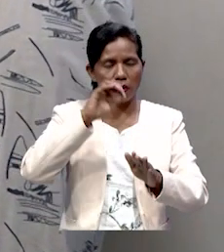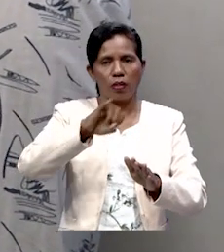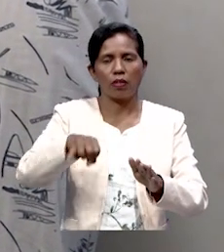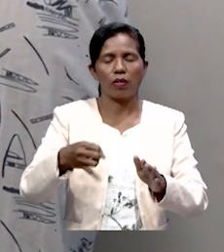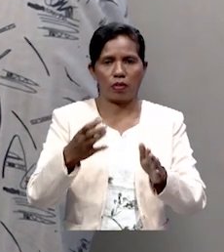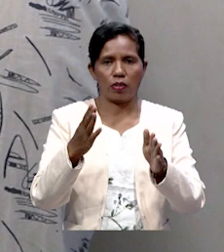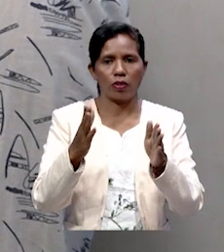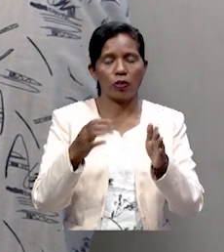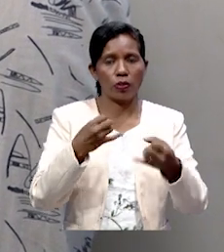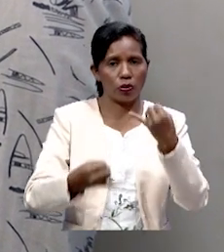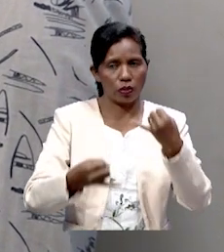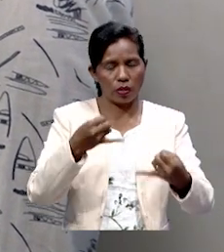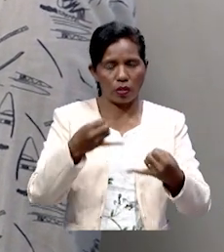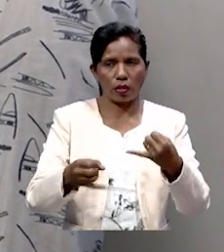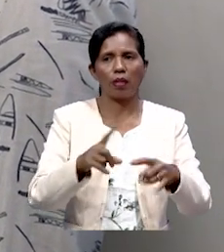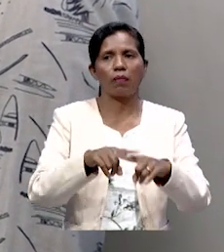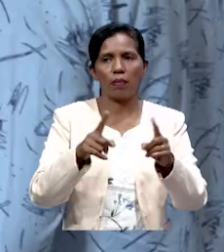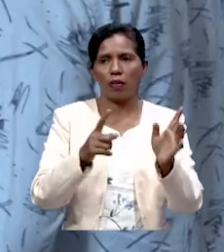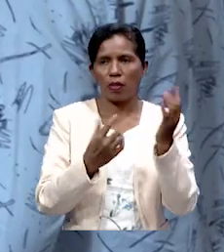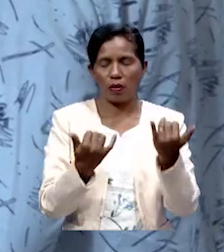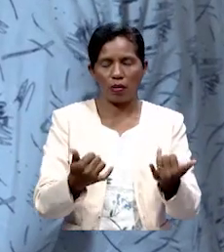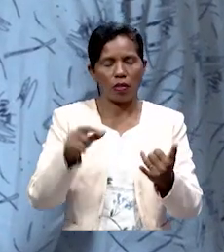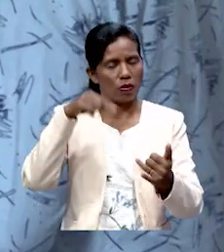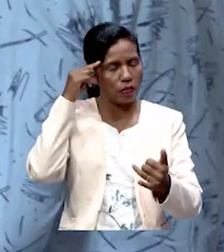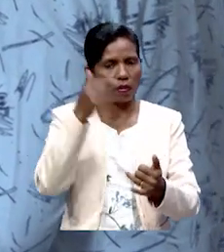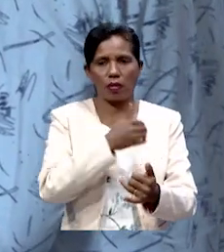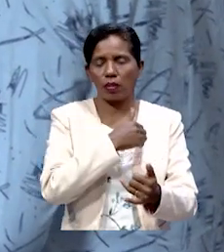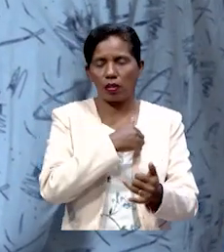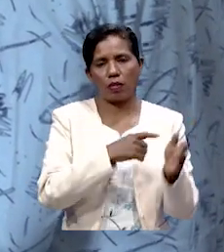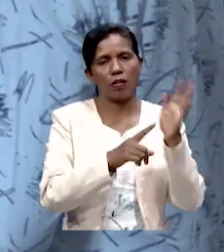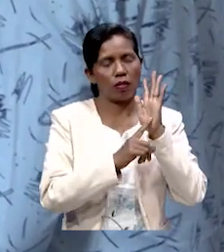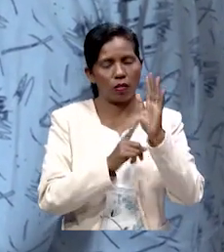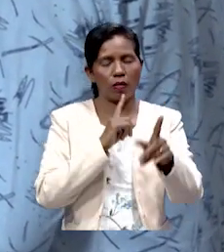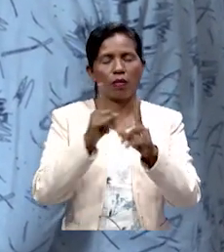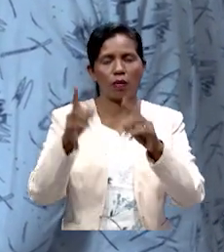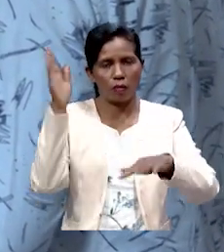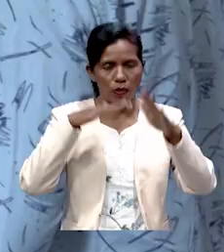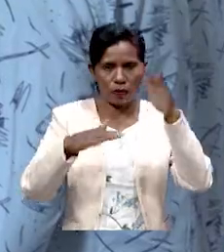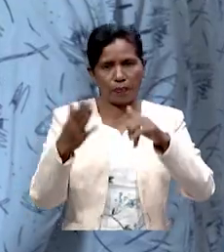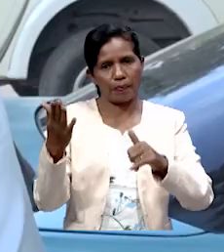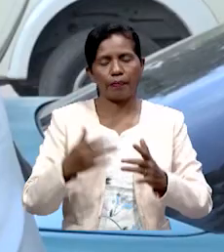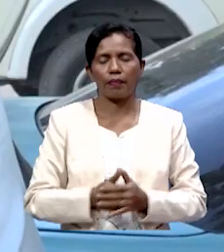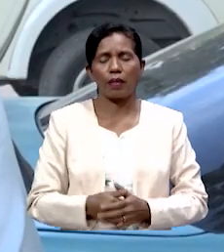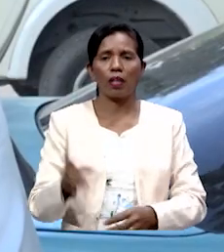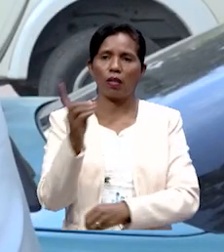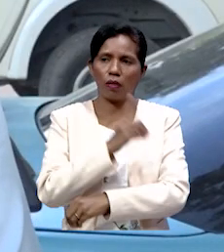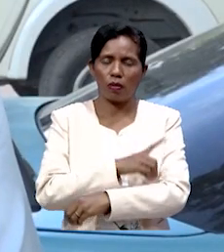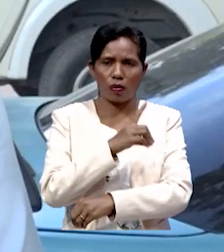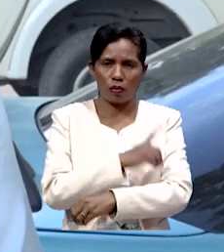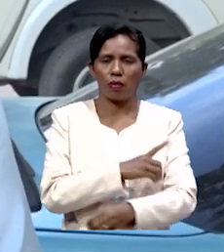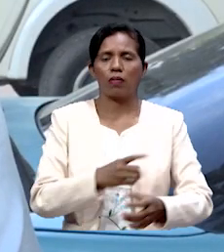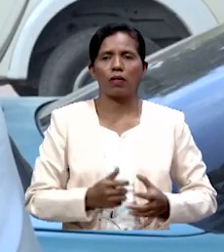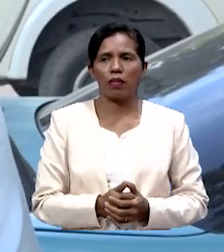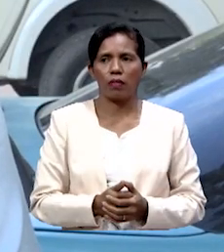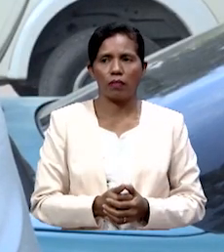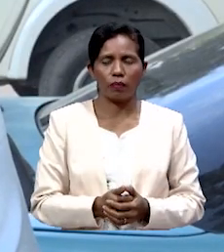Tiago Amaral Sarmento, mas beto agora governante ne se dá que solução ba problema ne. Lor dit,